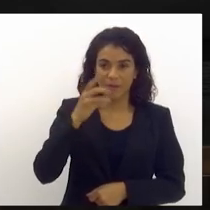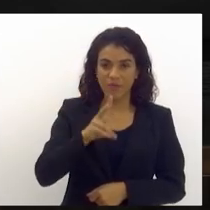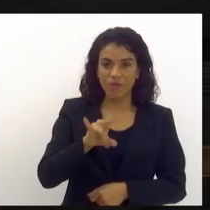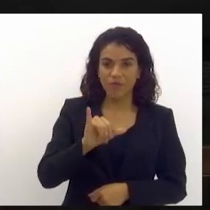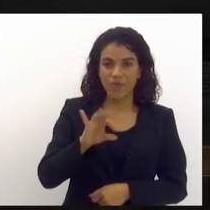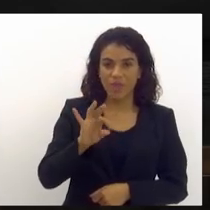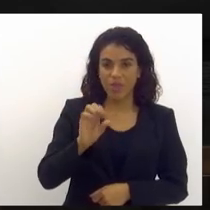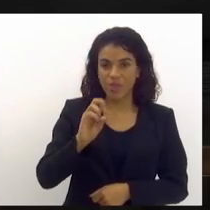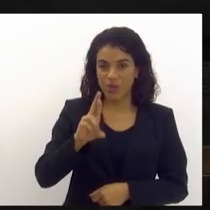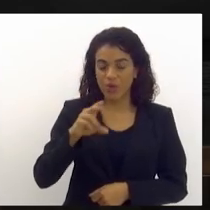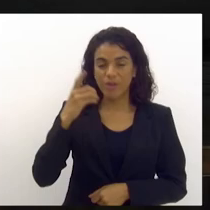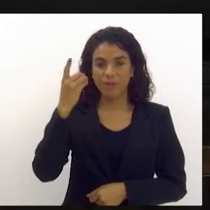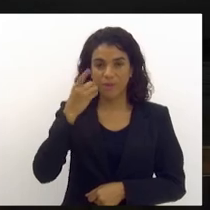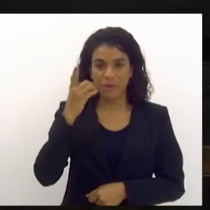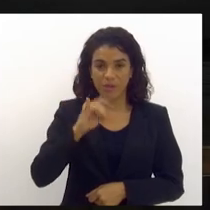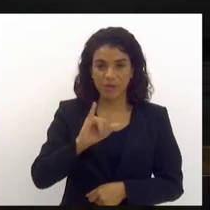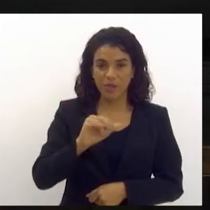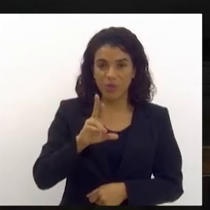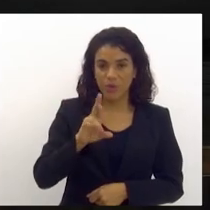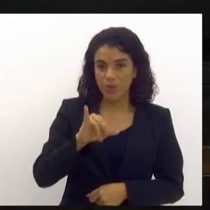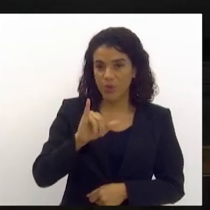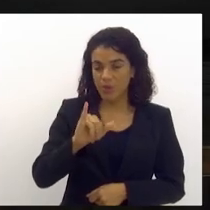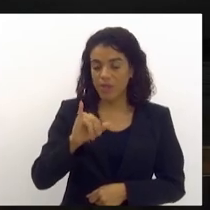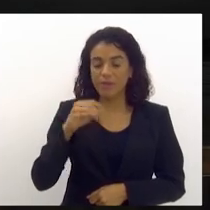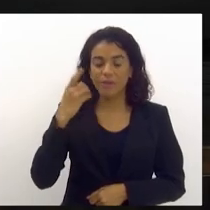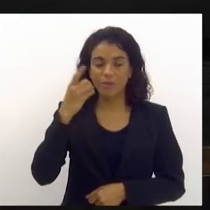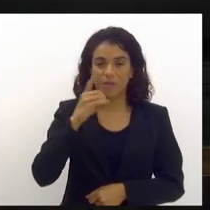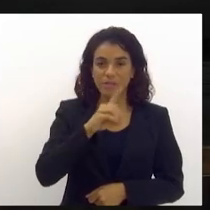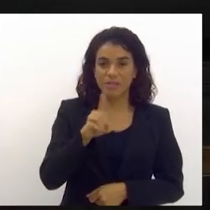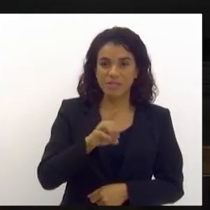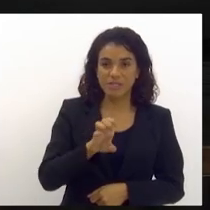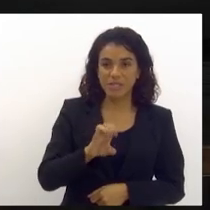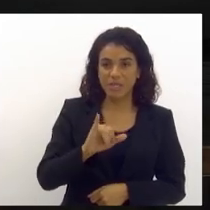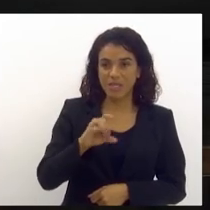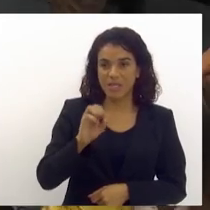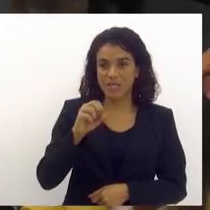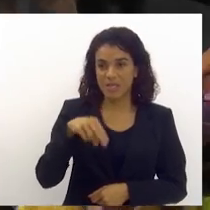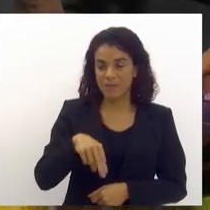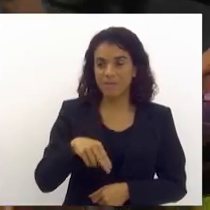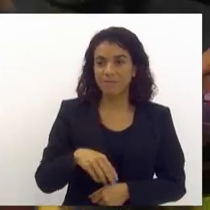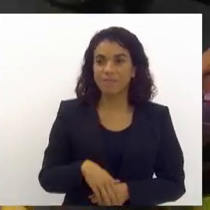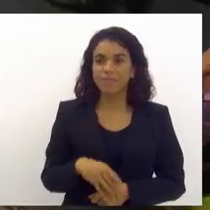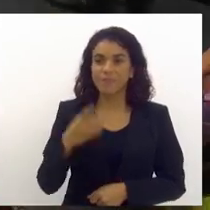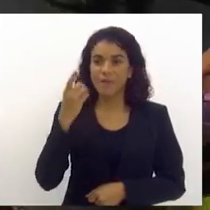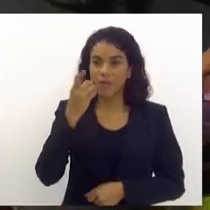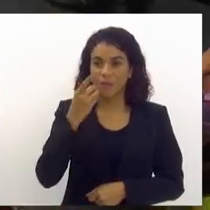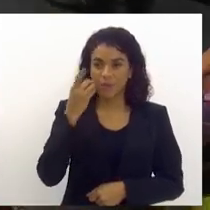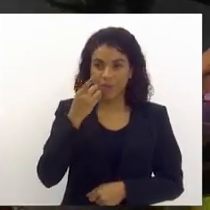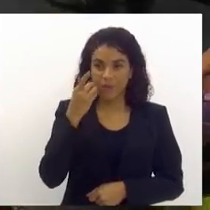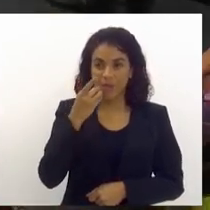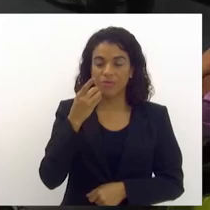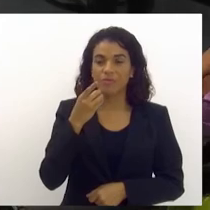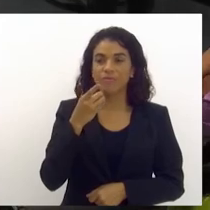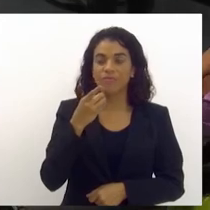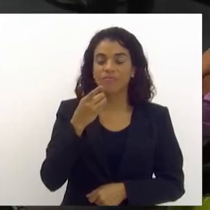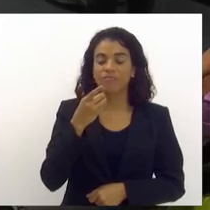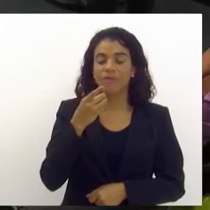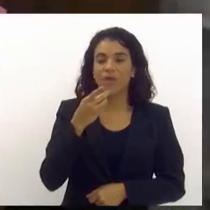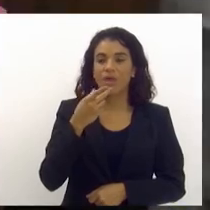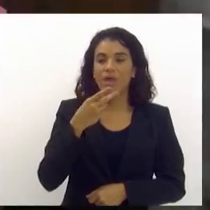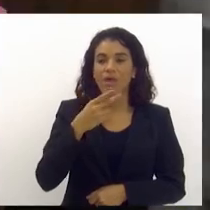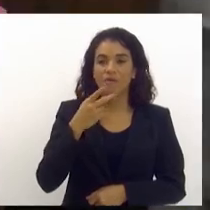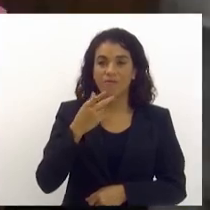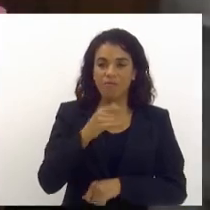Júnior, deputado Yuri, deputada Zeidan. Para encaminhar, deputado Flávio Serafini. Senhor presidente, quero encaminhar o voto não da bancada do